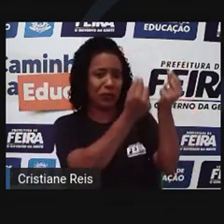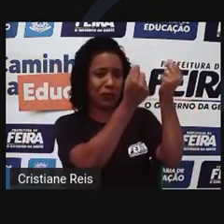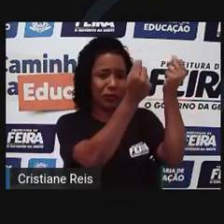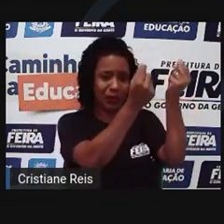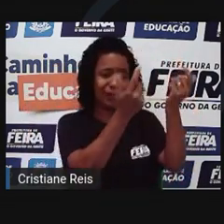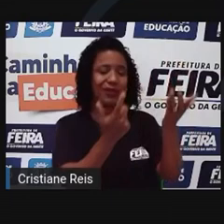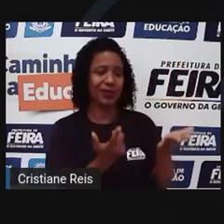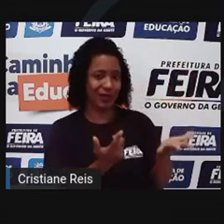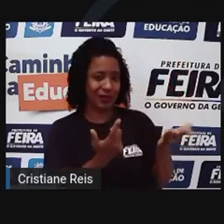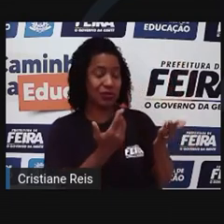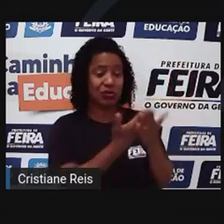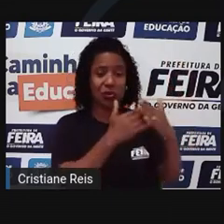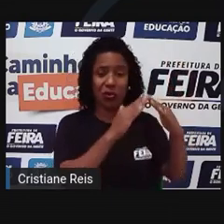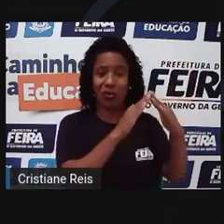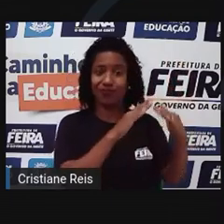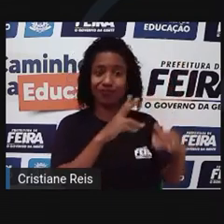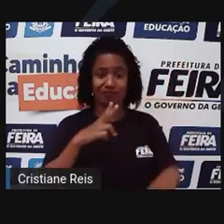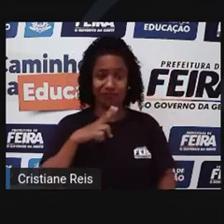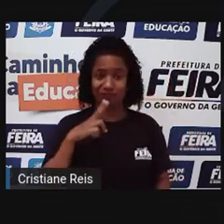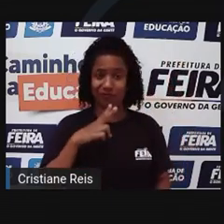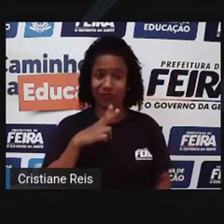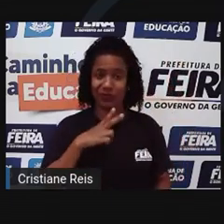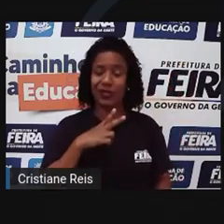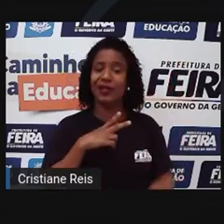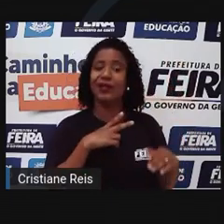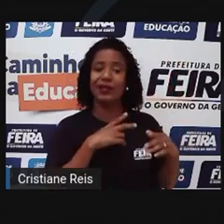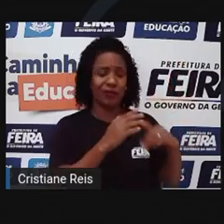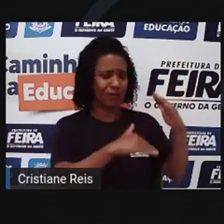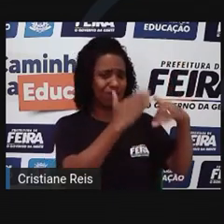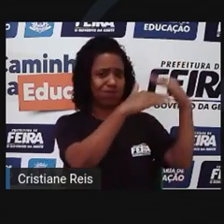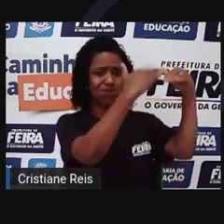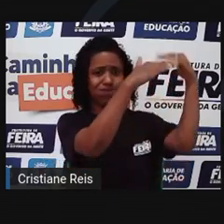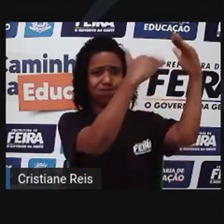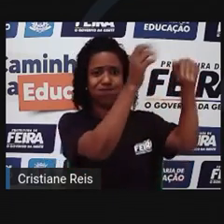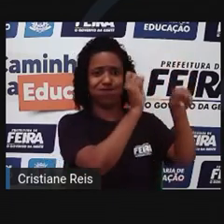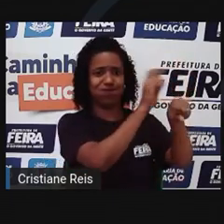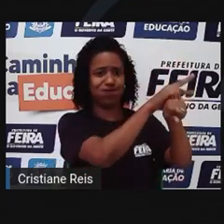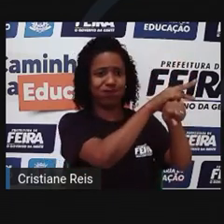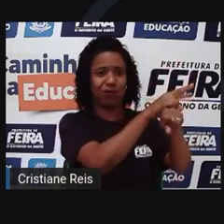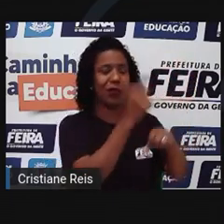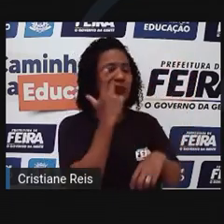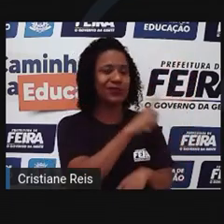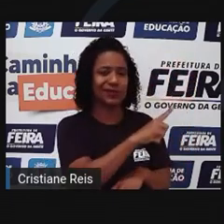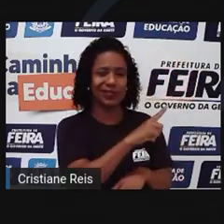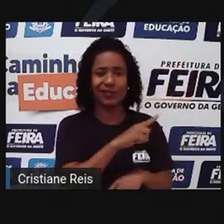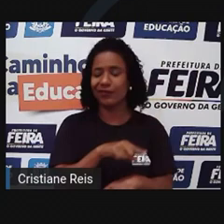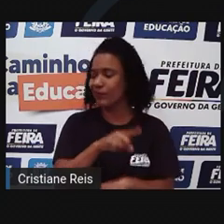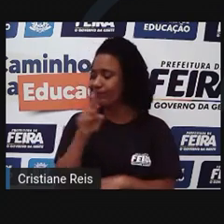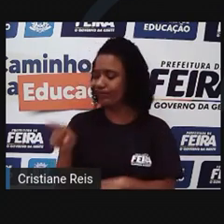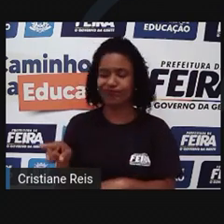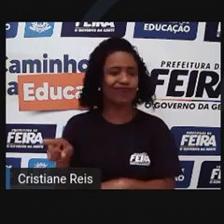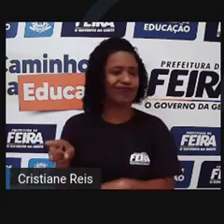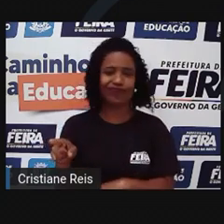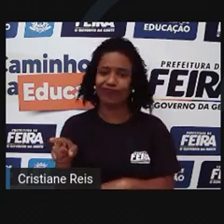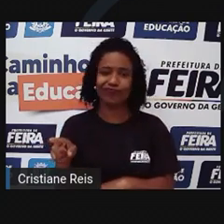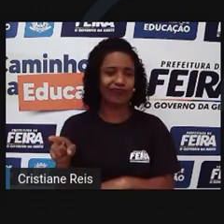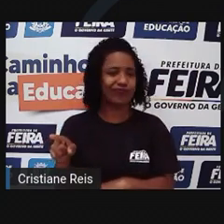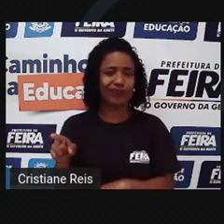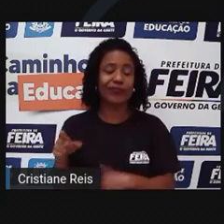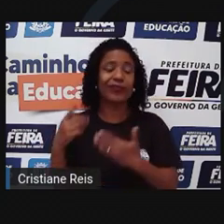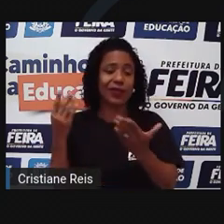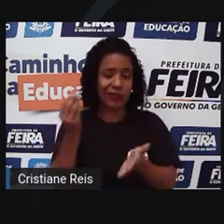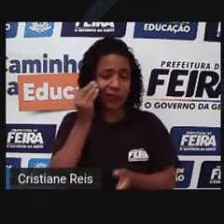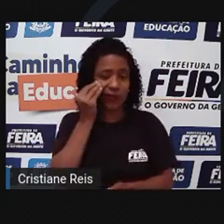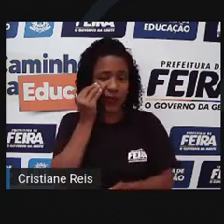de contatos, e isso vai ampliando a desigualdade. Então, essa desigualdade educacional é mais um resultado